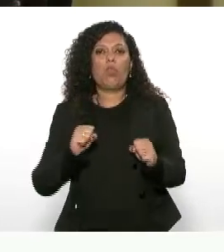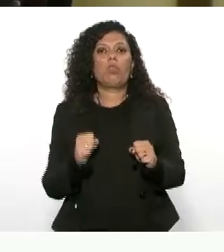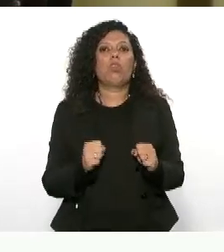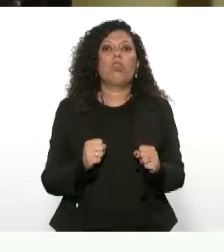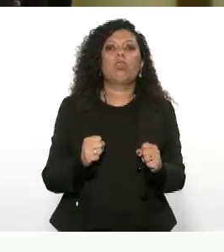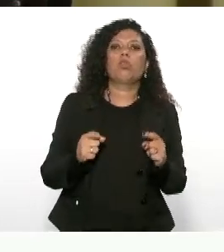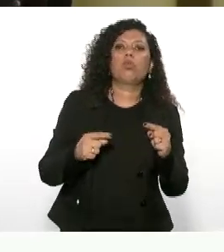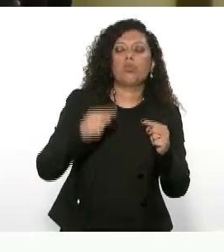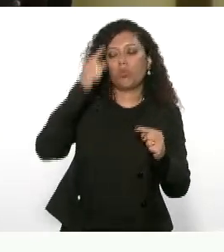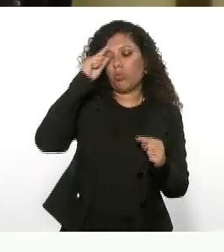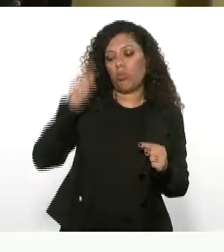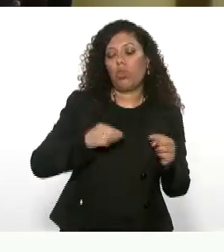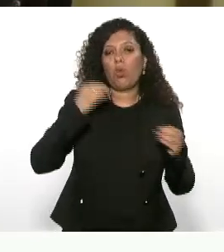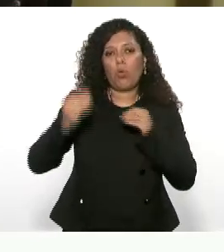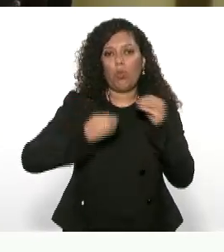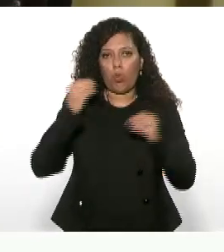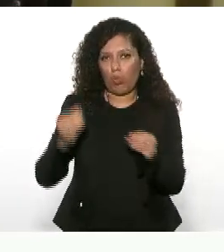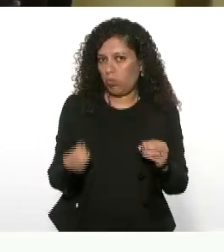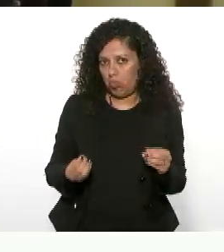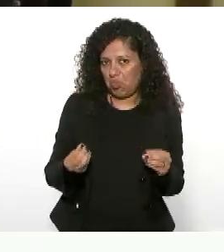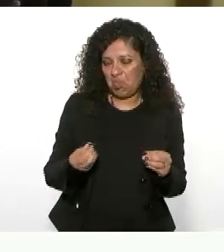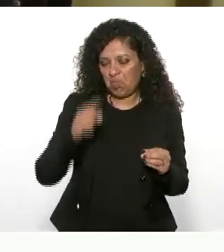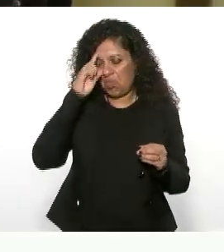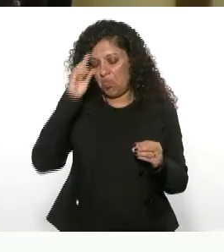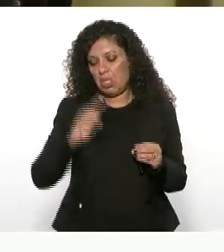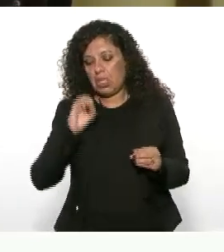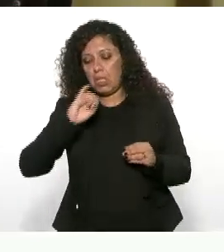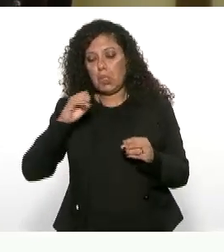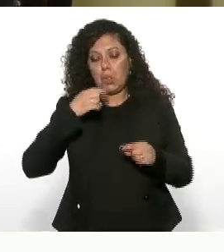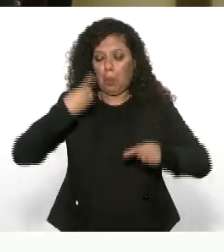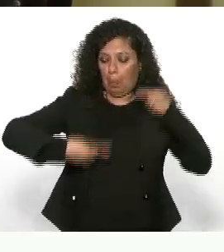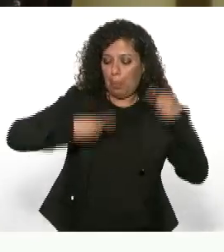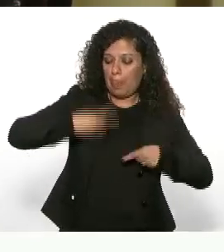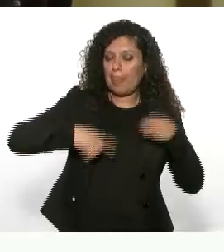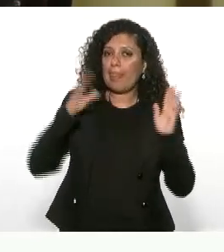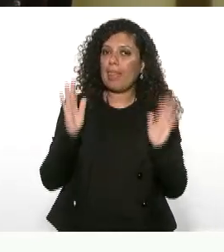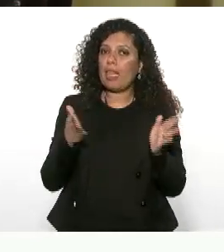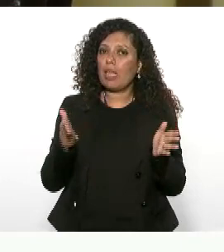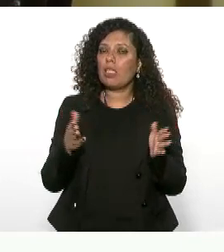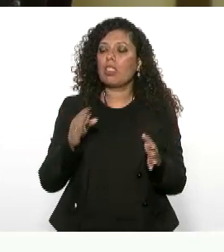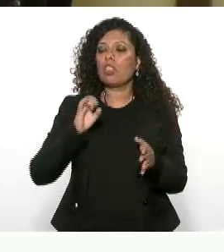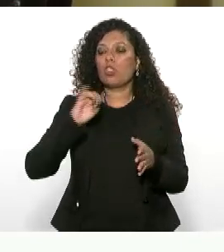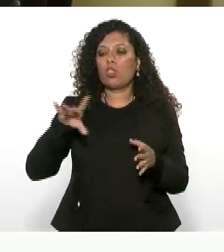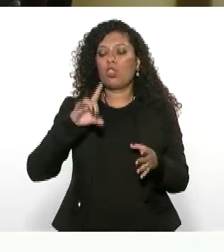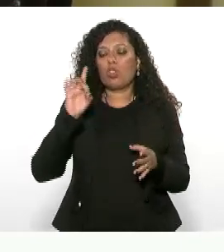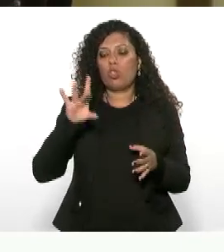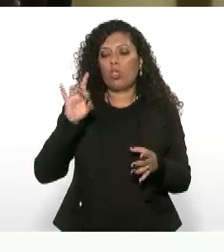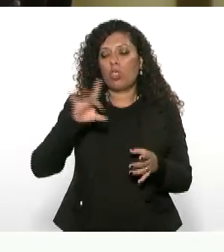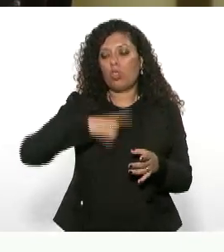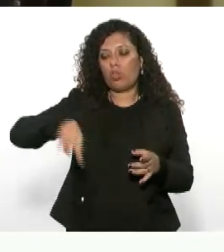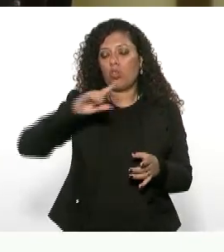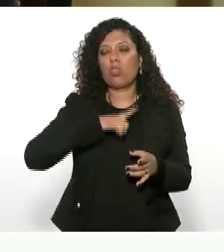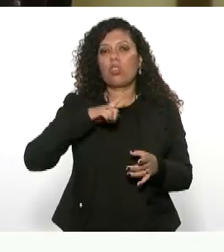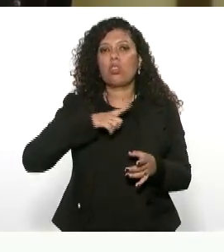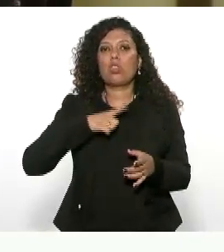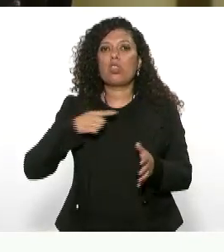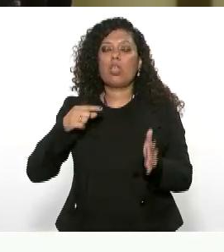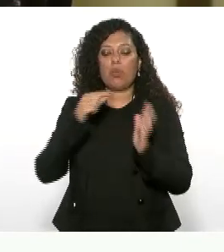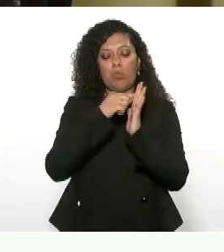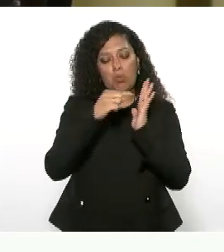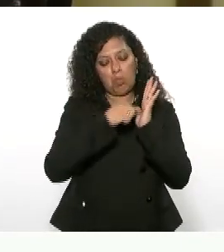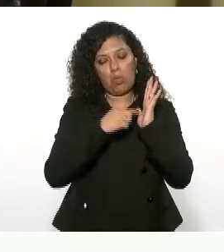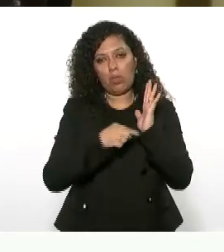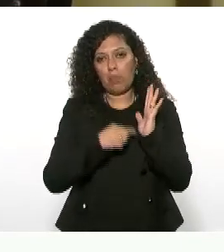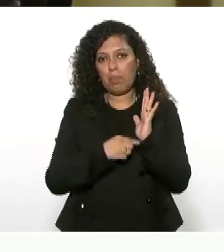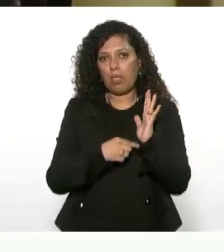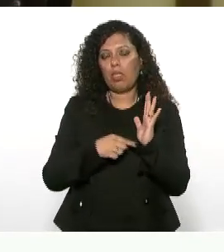ideia, não sei, tá? Não sei se já foi discutido, mas só se a gente tiver uma meta a cumprir enquanto o concurso não sai. Mas